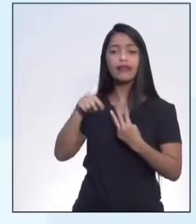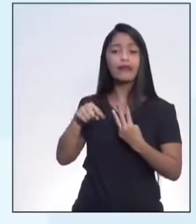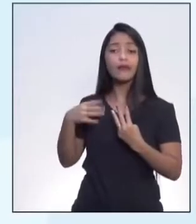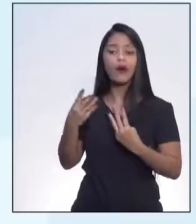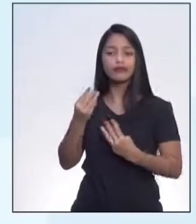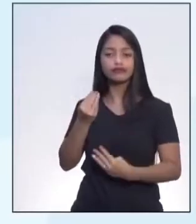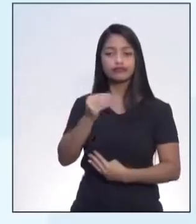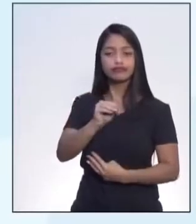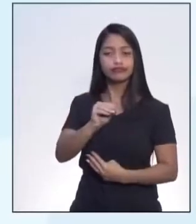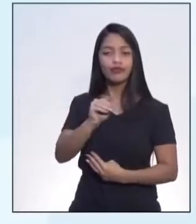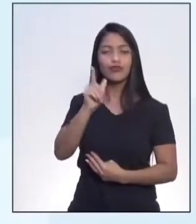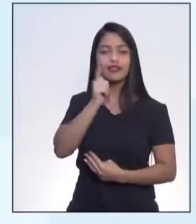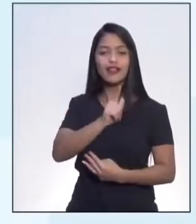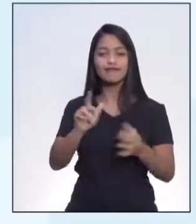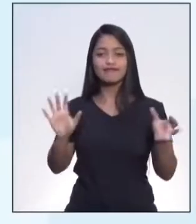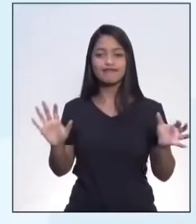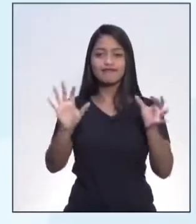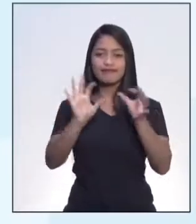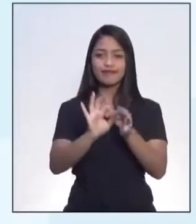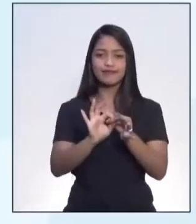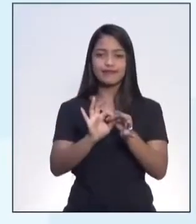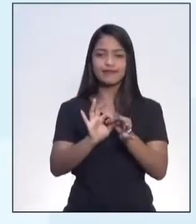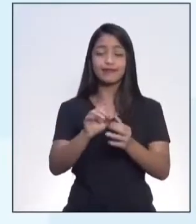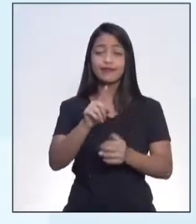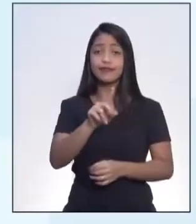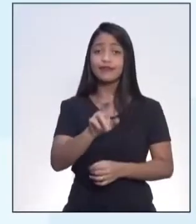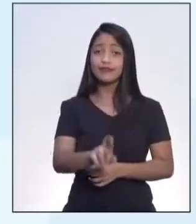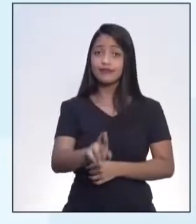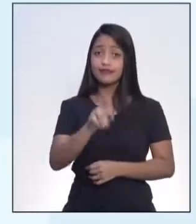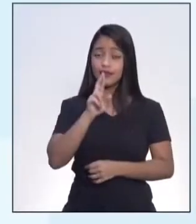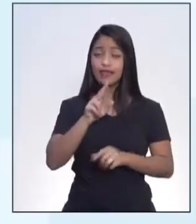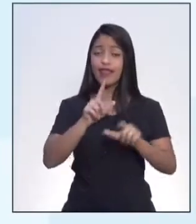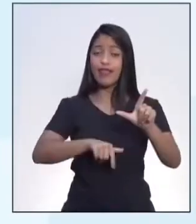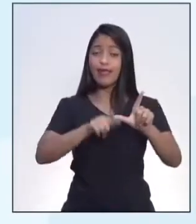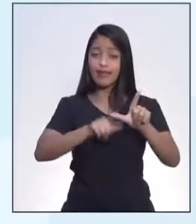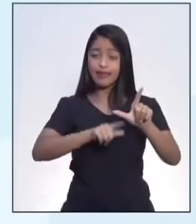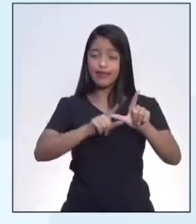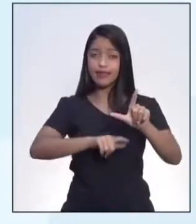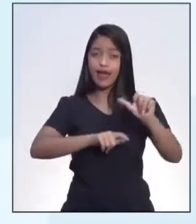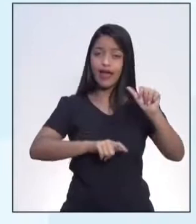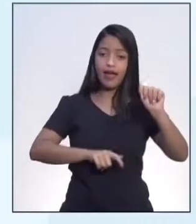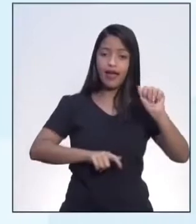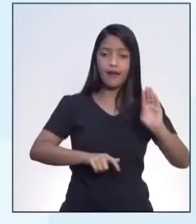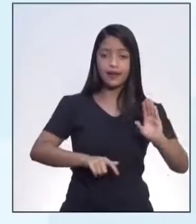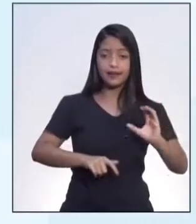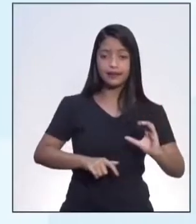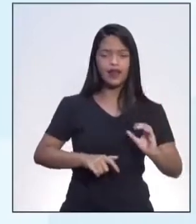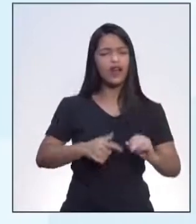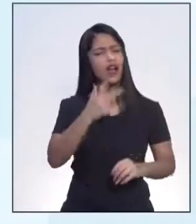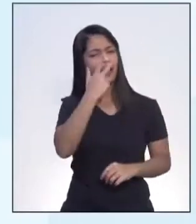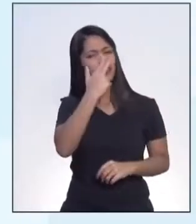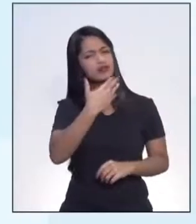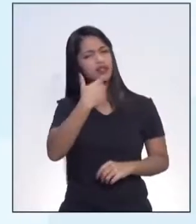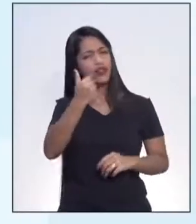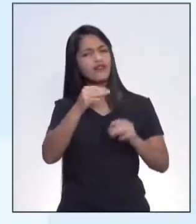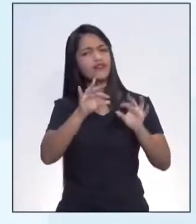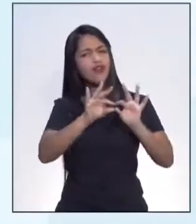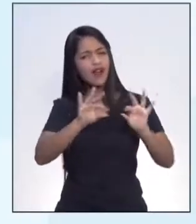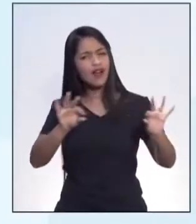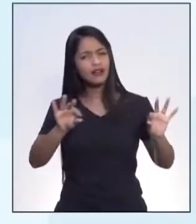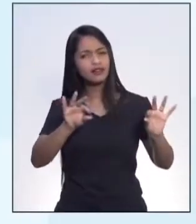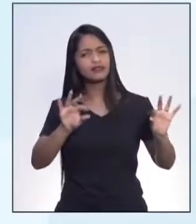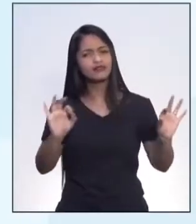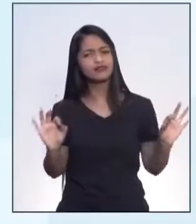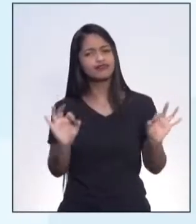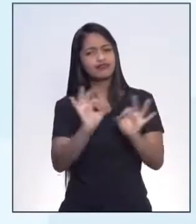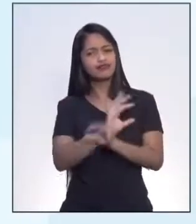Quando você vier do chat, já põe a letra, tá? Tá bom assim, Ed, para você? Eu acho que eles deveriam colocar a frase inteira. Ai, olha, o professor Ed